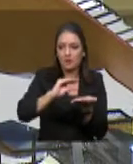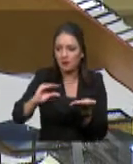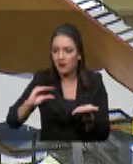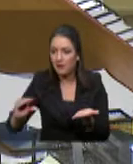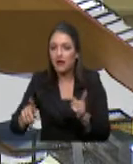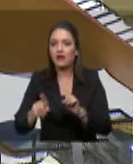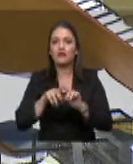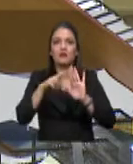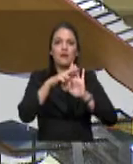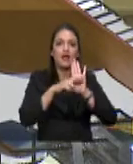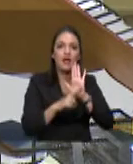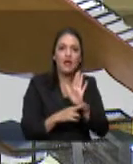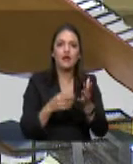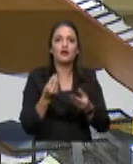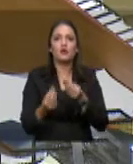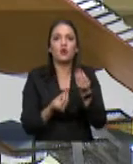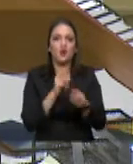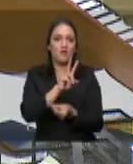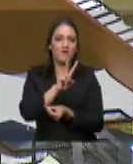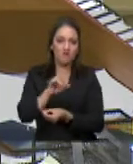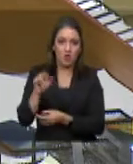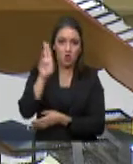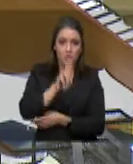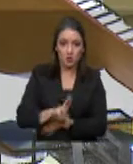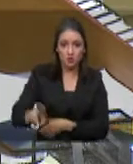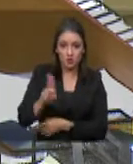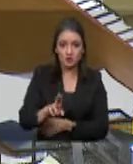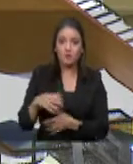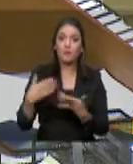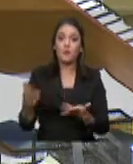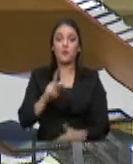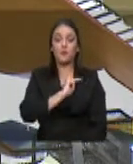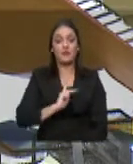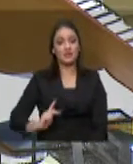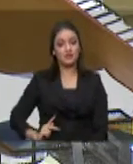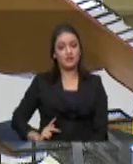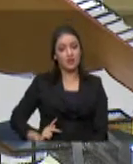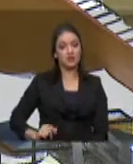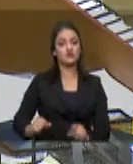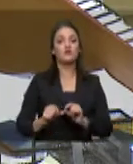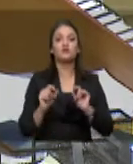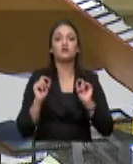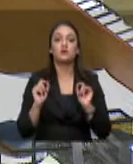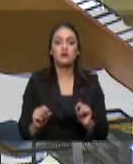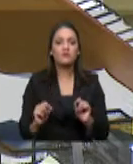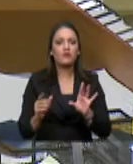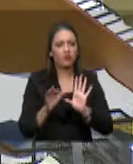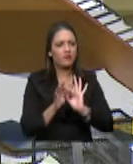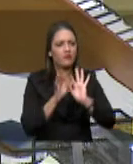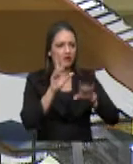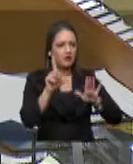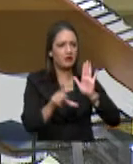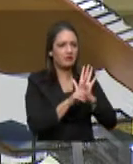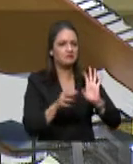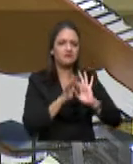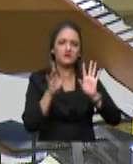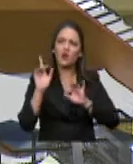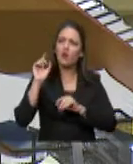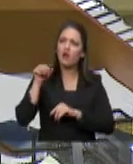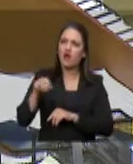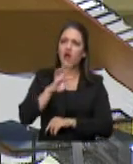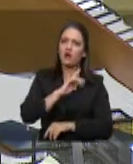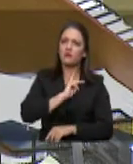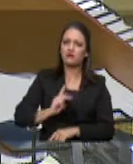e os critérios para sua aplicação. O que fez o presidente da República, com base nessa autorização legislativa, reorganizou o